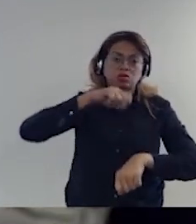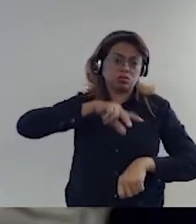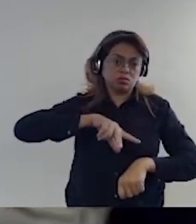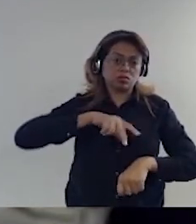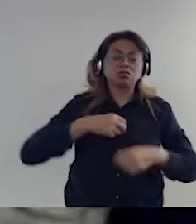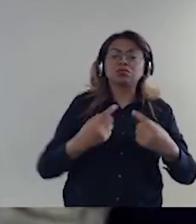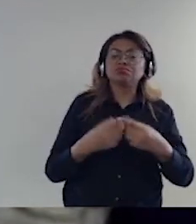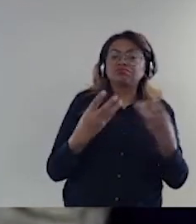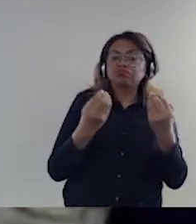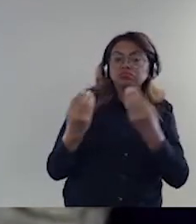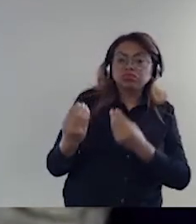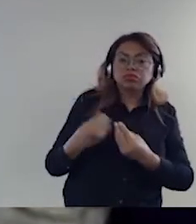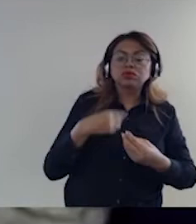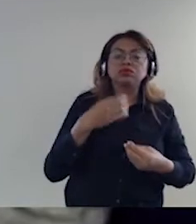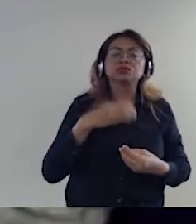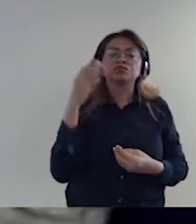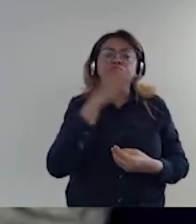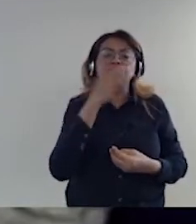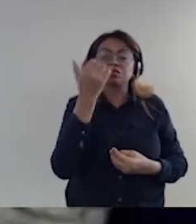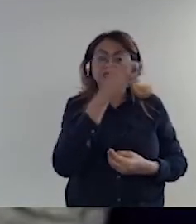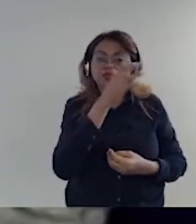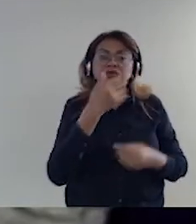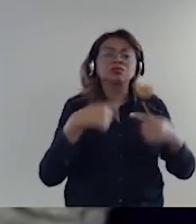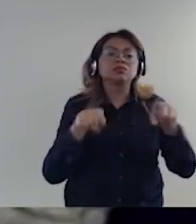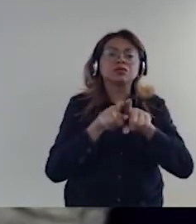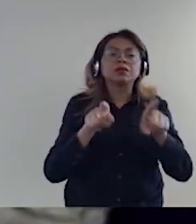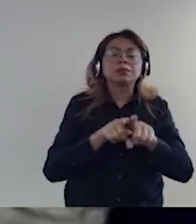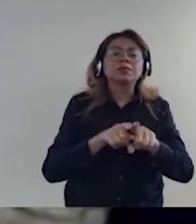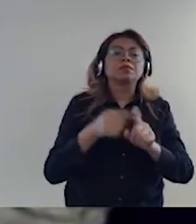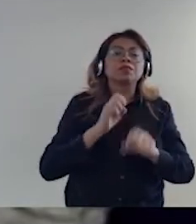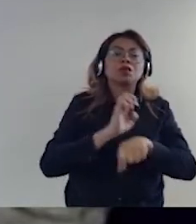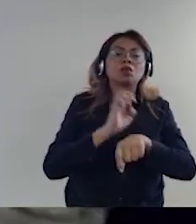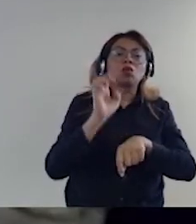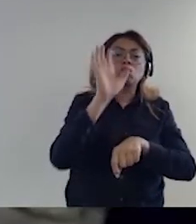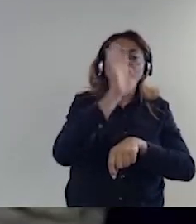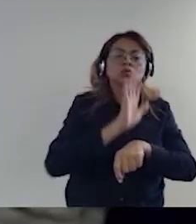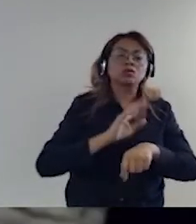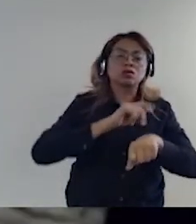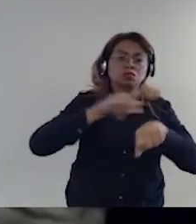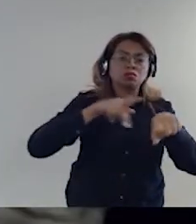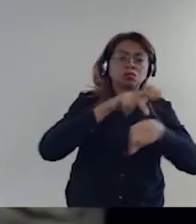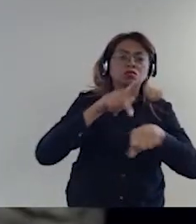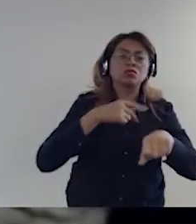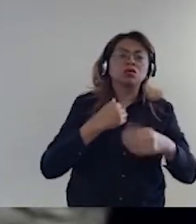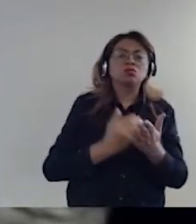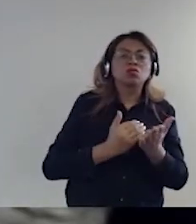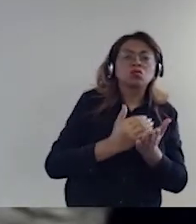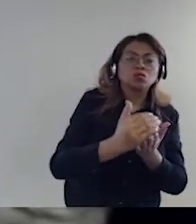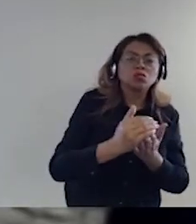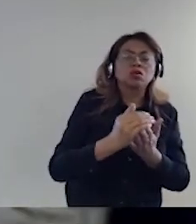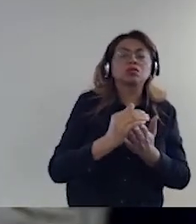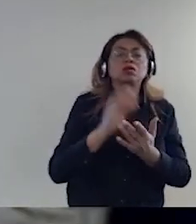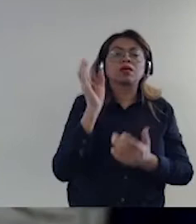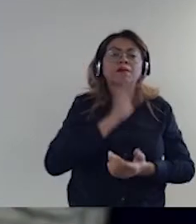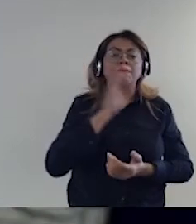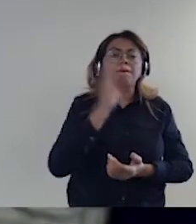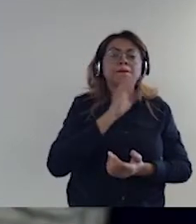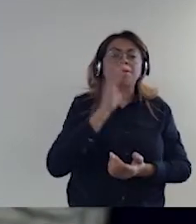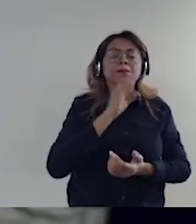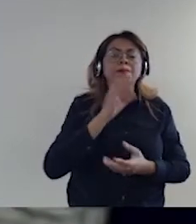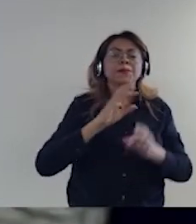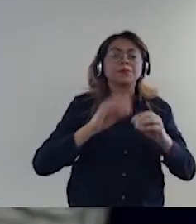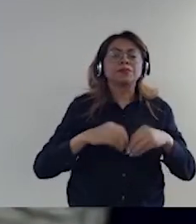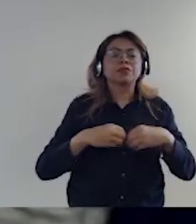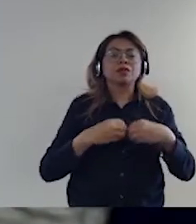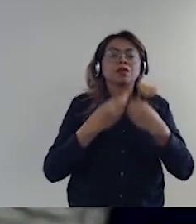muito direito emergencial e o Estado fez uma coisa imediatamente. O Estado começou a disponibilizar liquidez